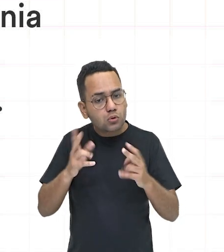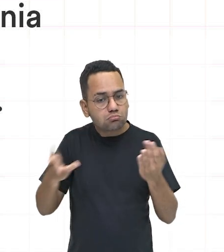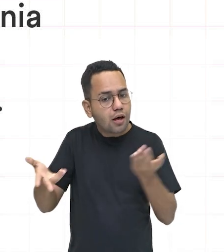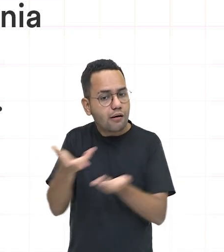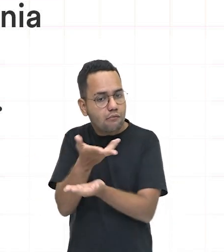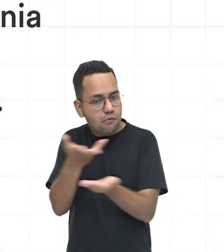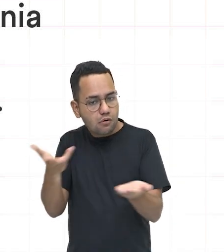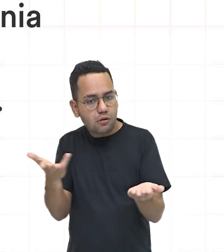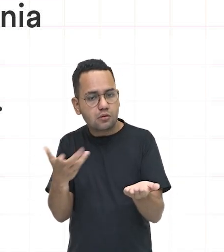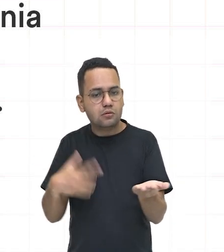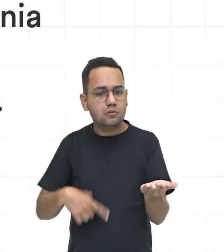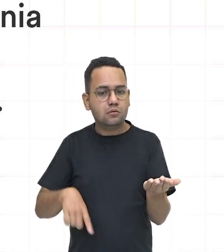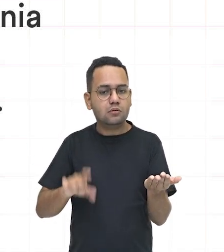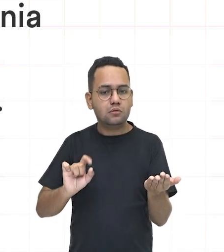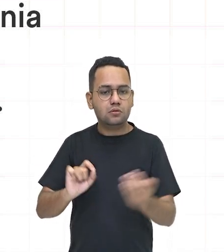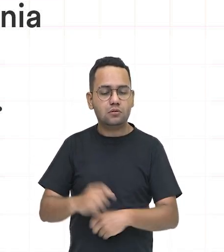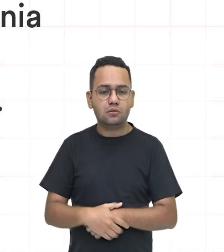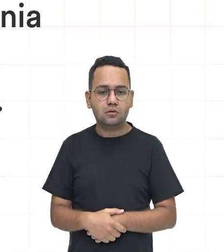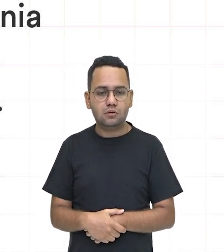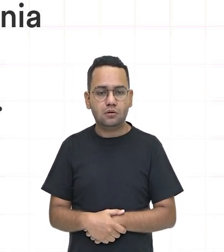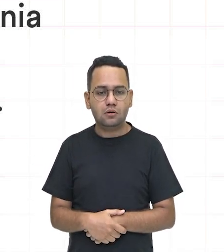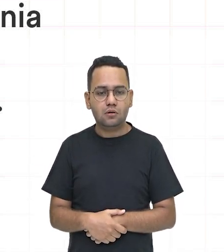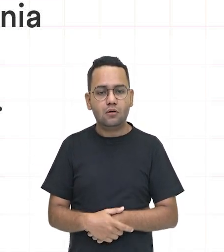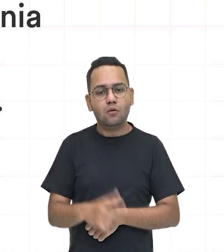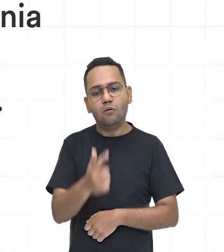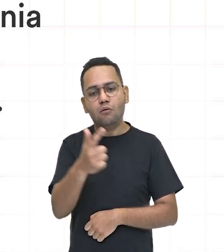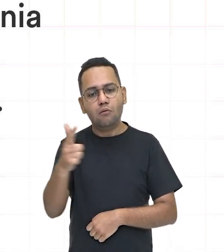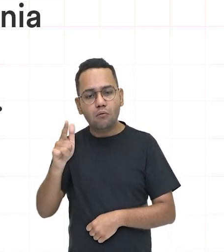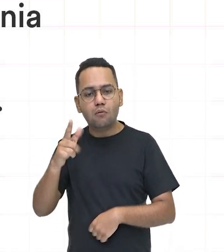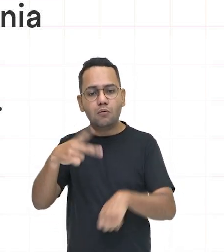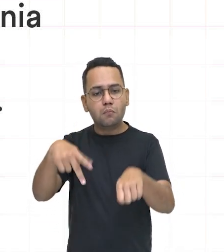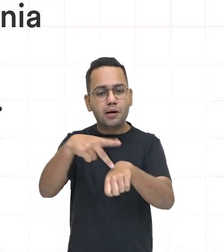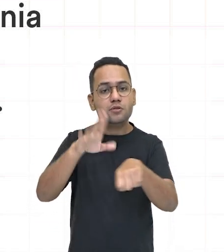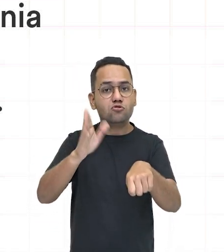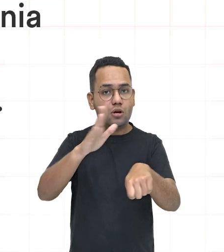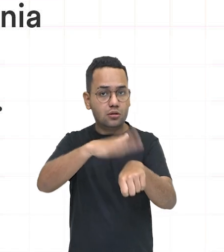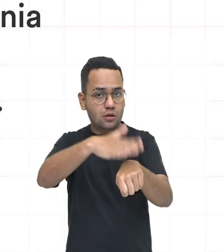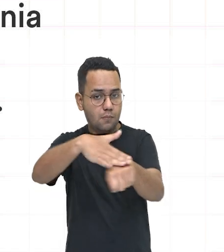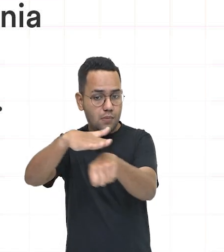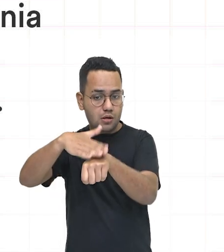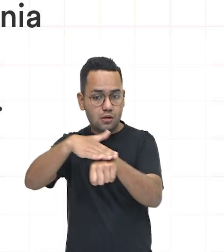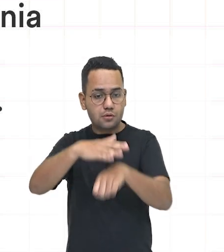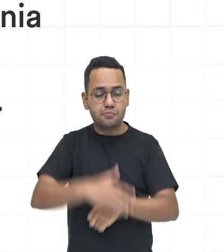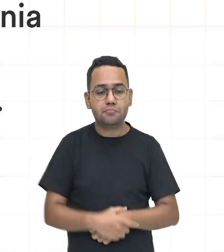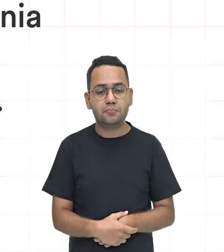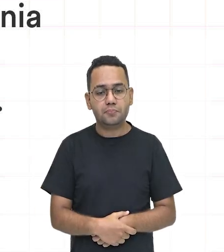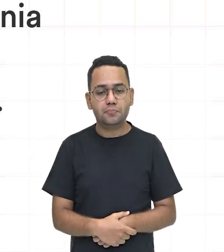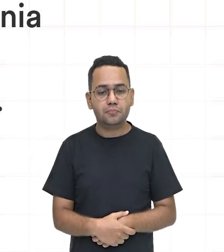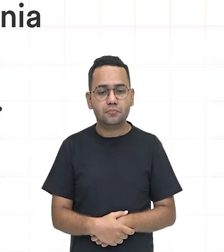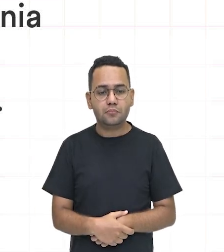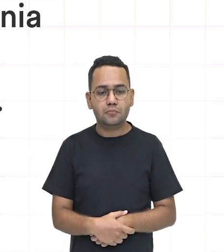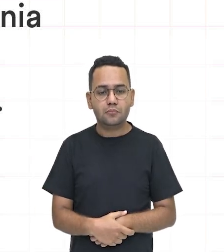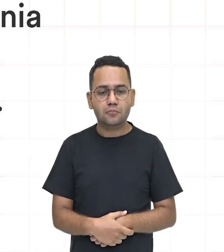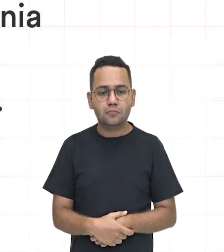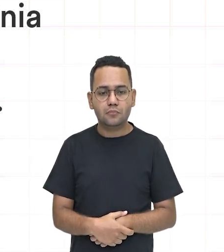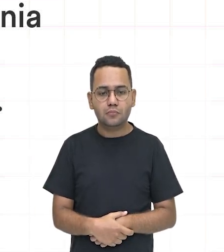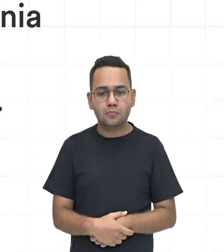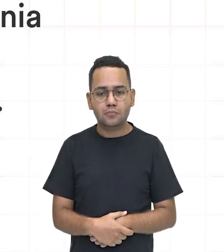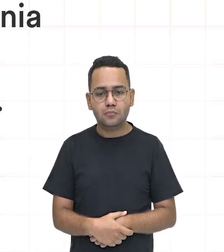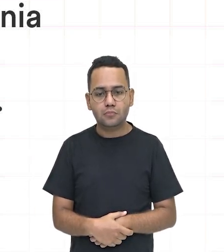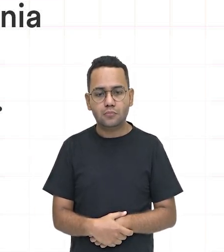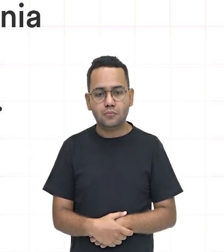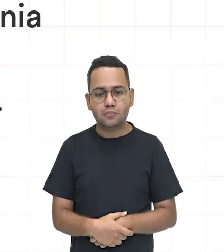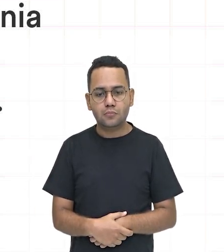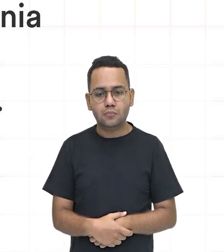essas relações com as repúblicas que se tornaram independentes e que surgiram, né,